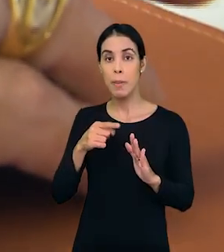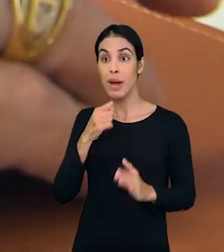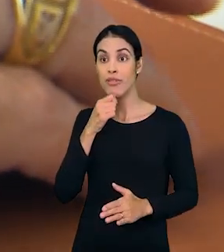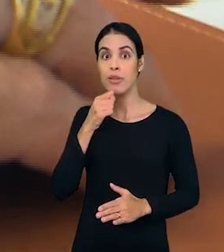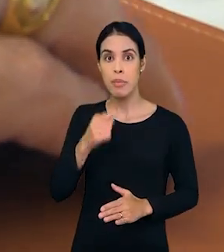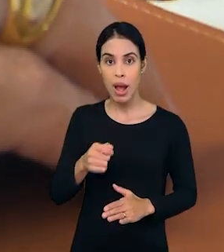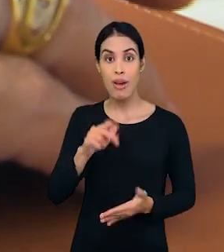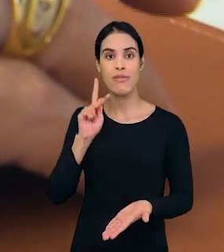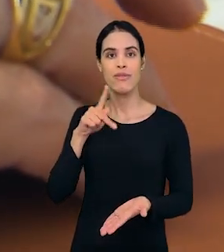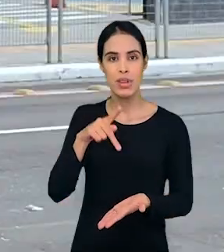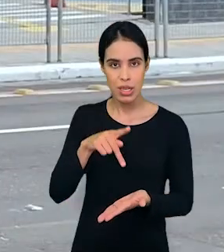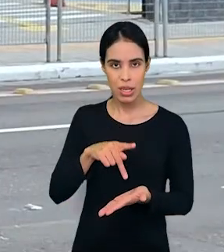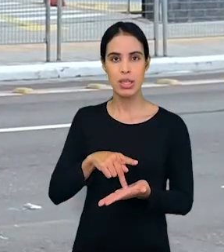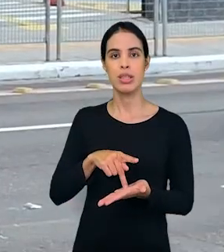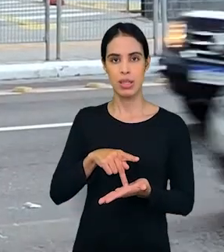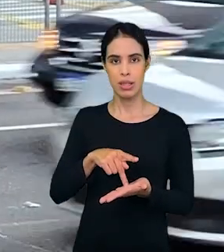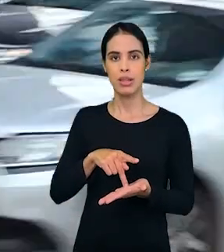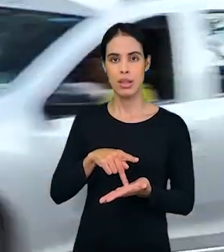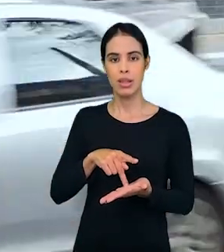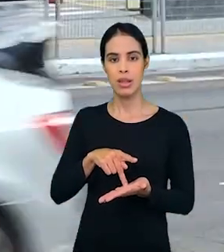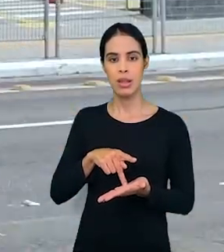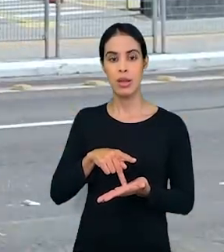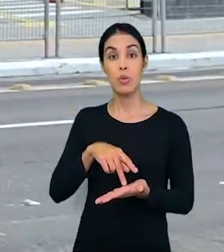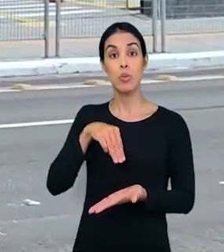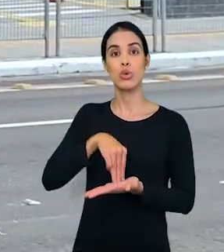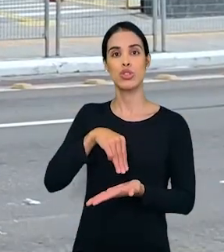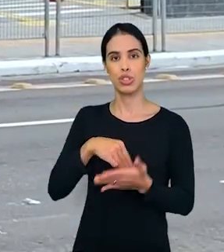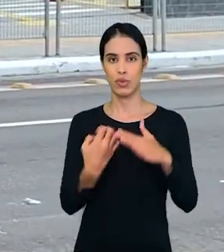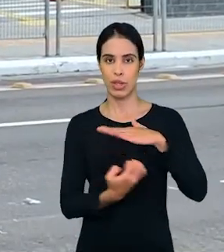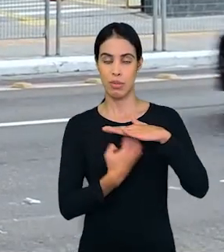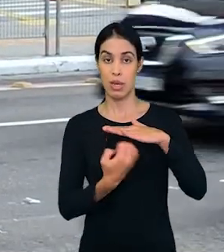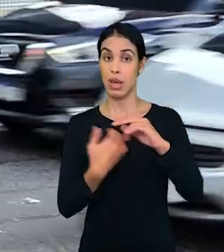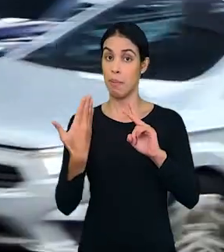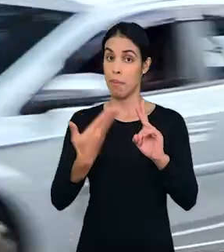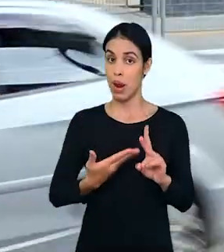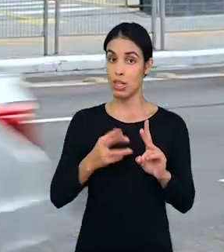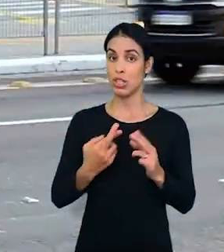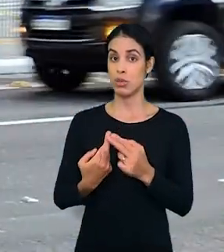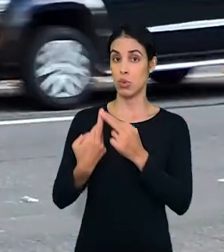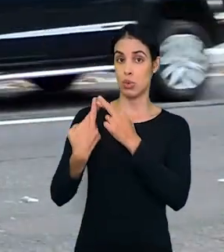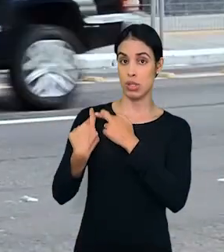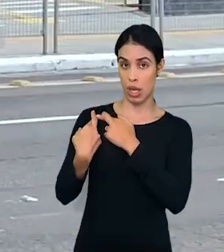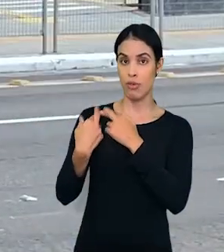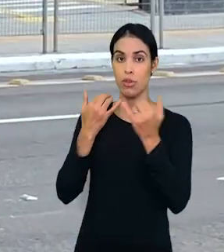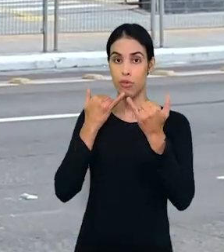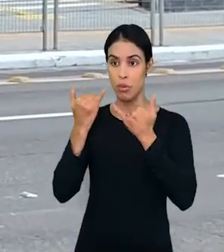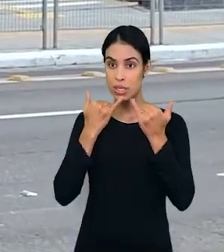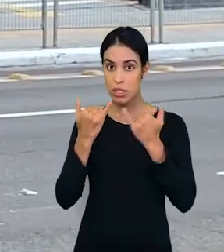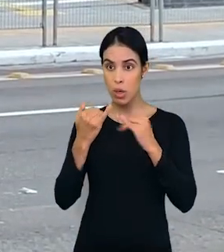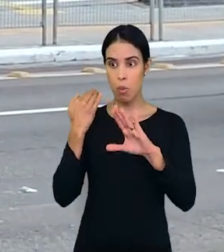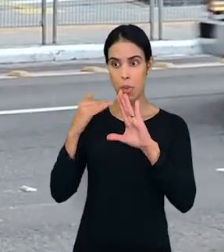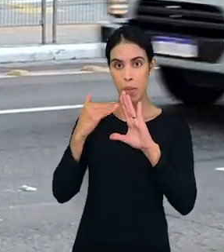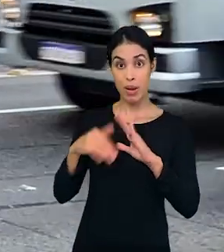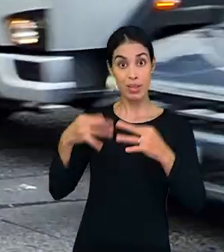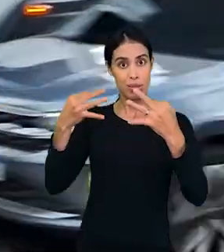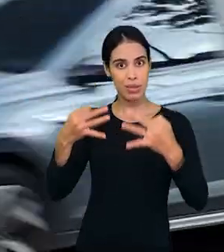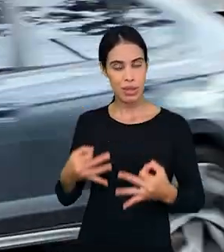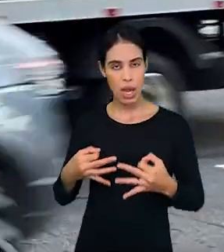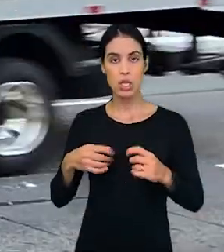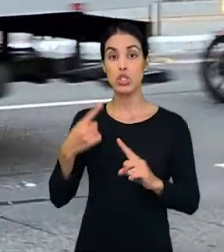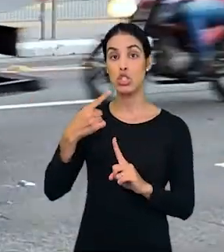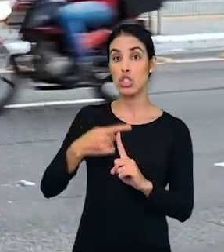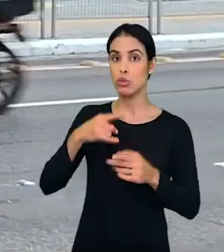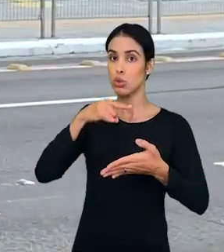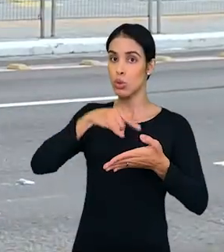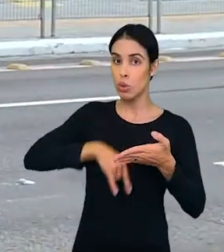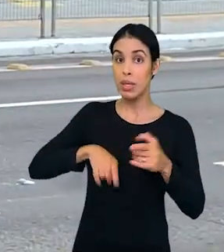verdadeira intenção da empresa. Para o regional, a parte é responsável pela exatidão das informações prestadas, como tipo de